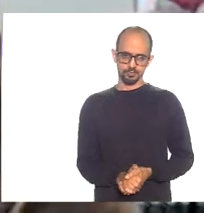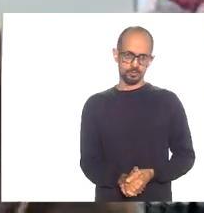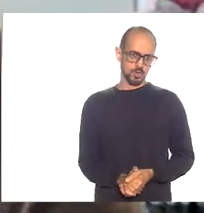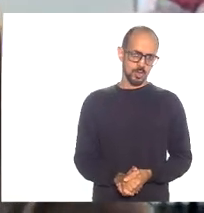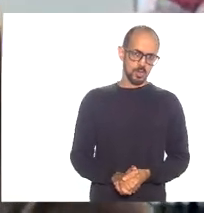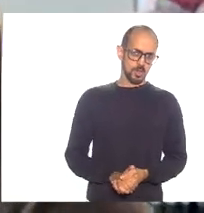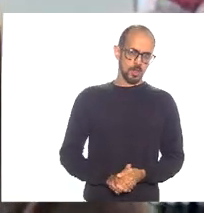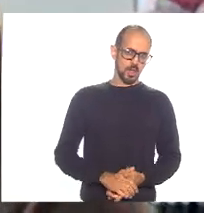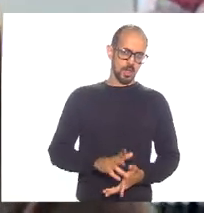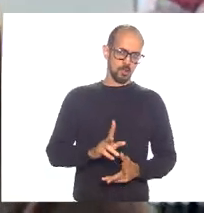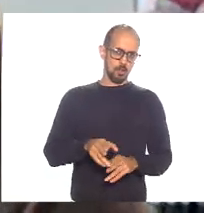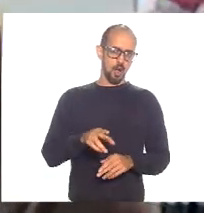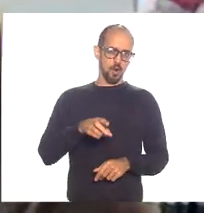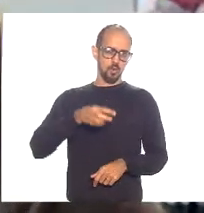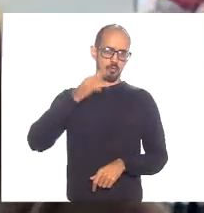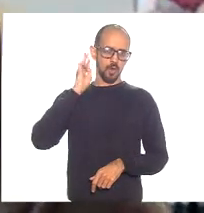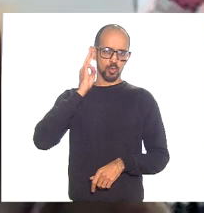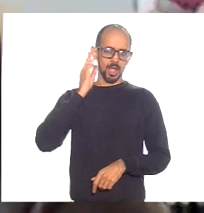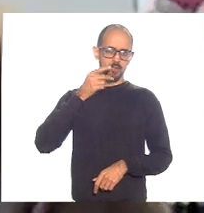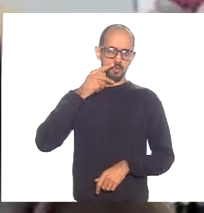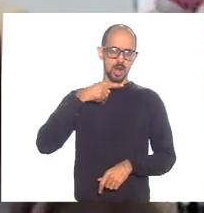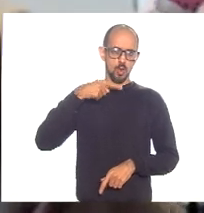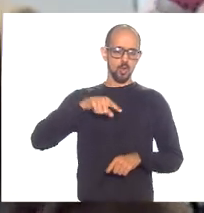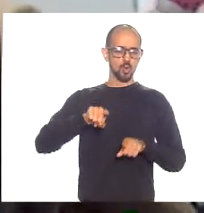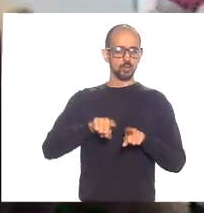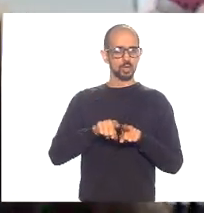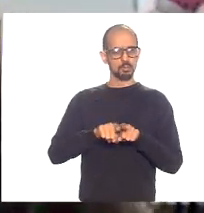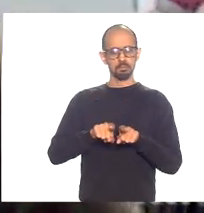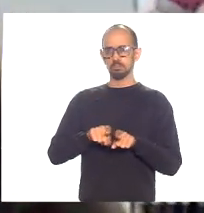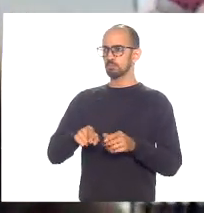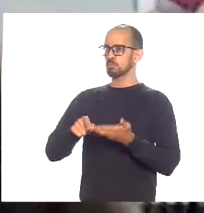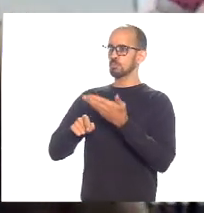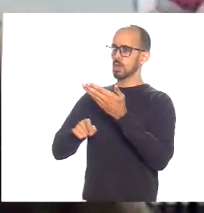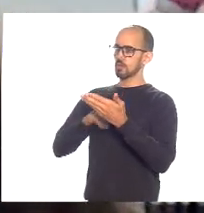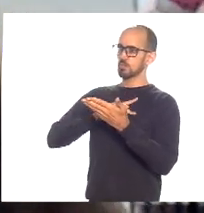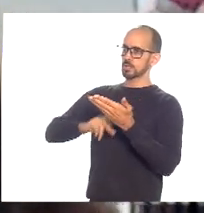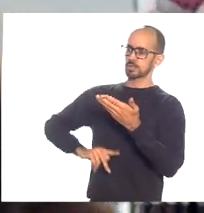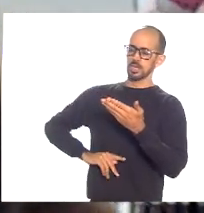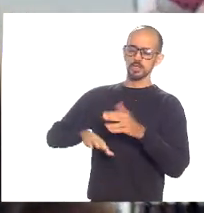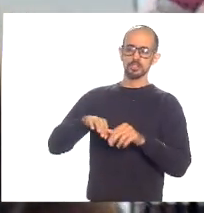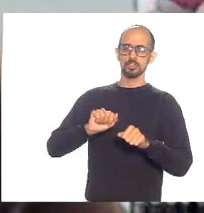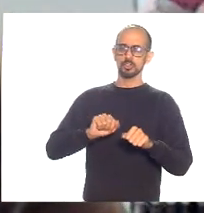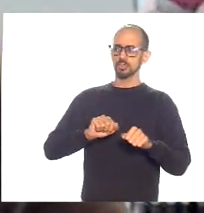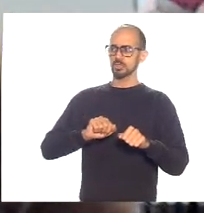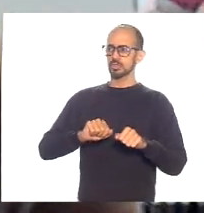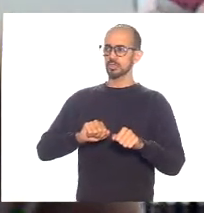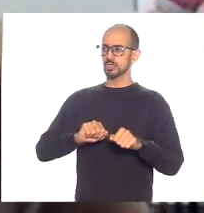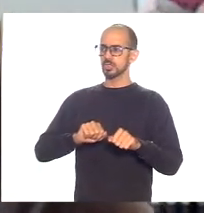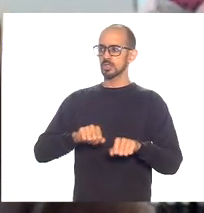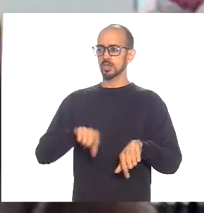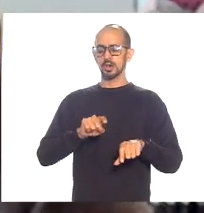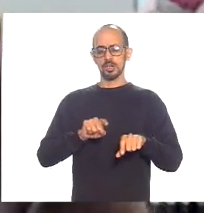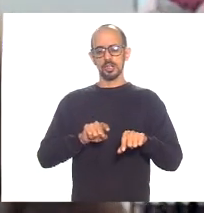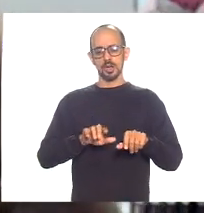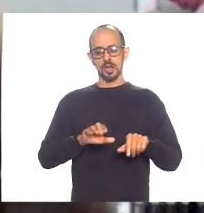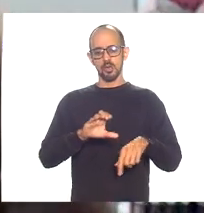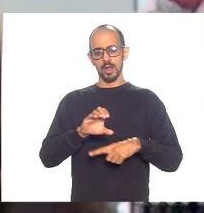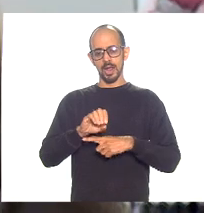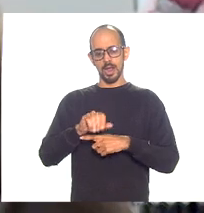junto com o deputado Valdeque Carneiro, com Vossa Excelência Presidente e com o deputado Leomar Coelho. É o Canecão.